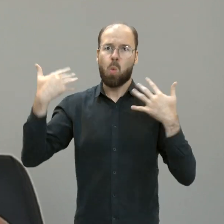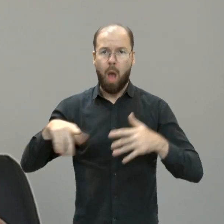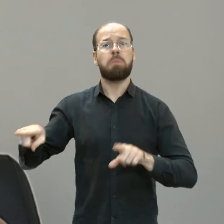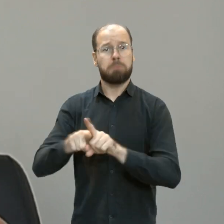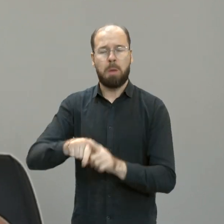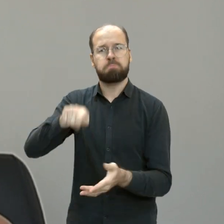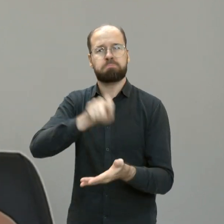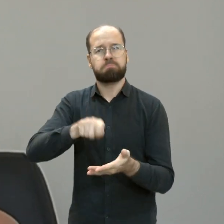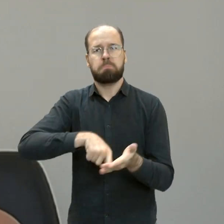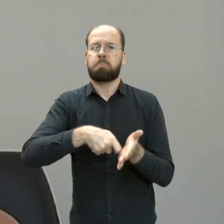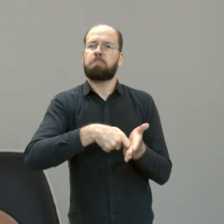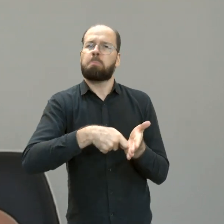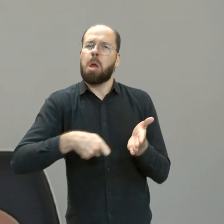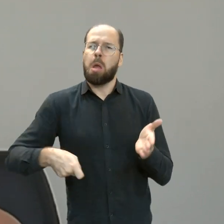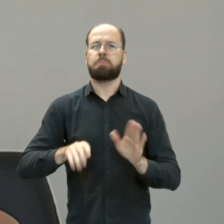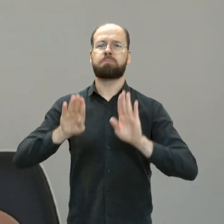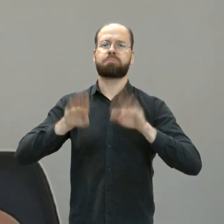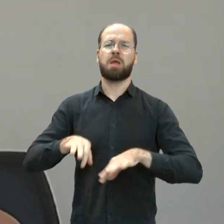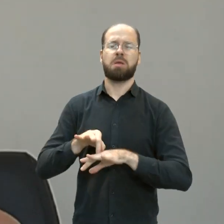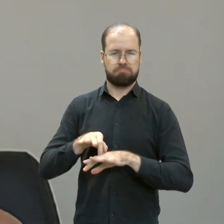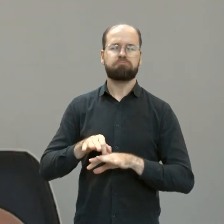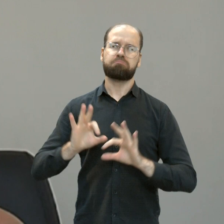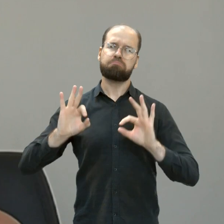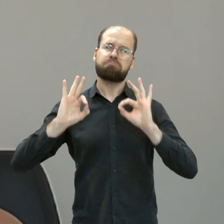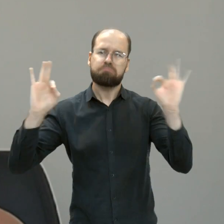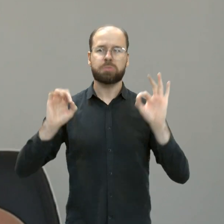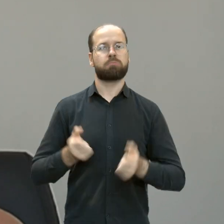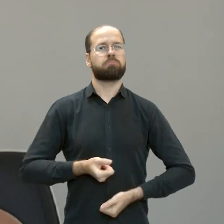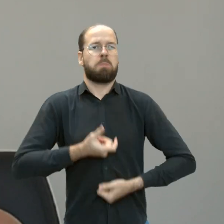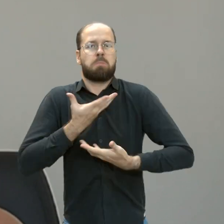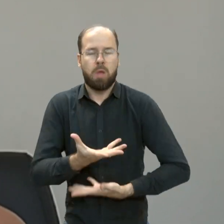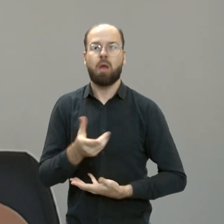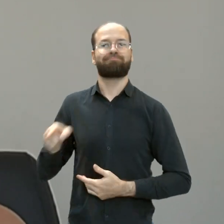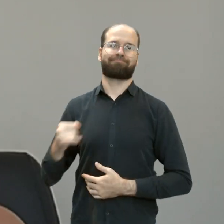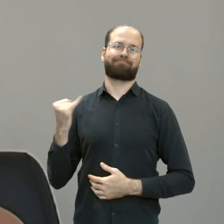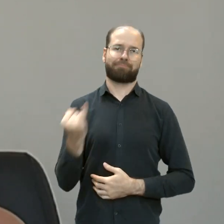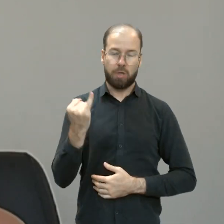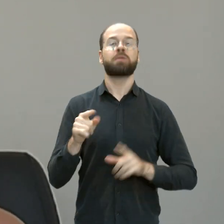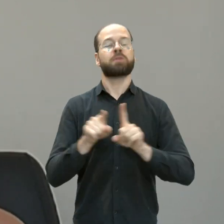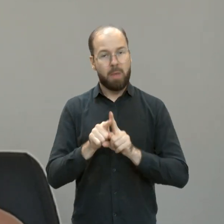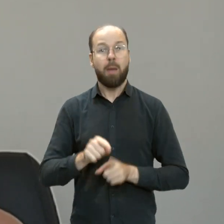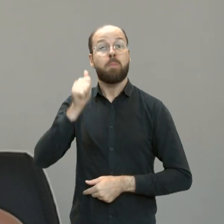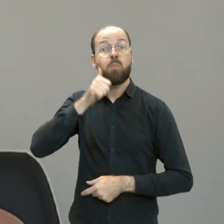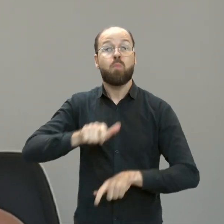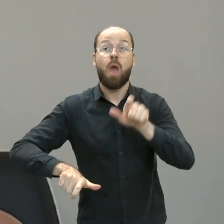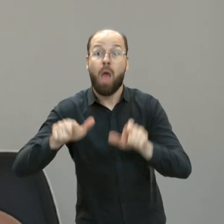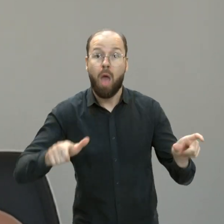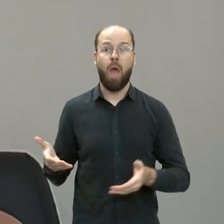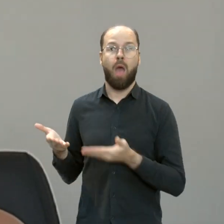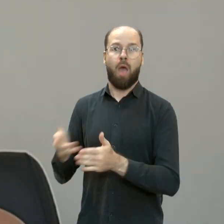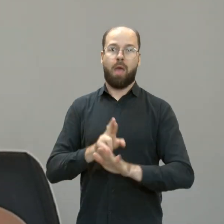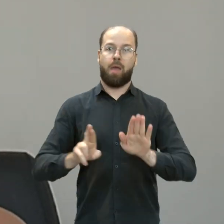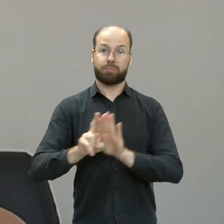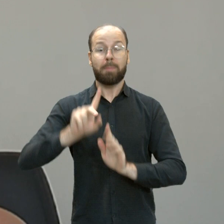importantíssimo para as mulheres do nosso estado, é importantíssimo para o movimento negro na nossa cidade e no nosso estado, é importantíssimo para